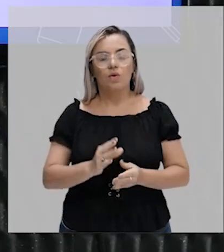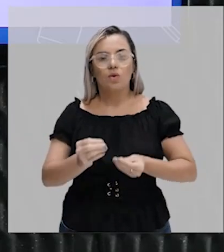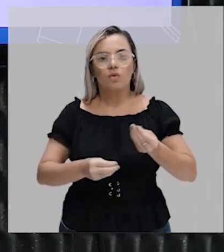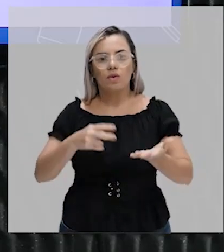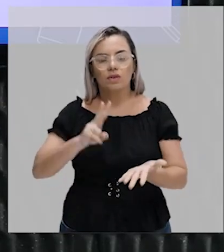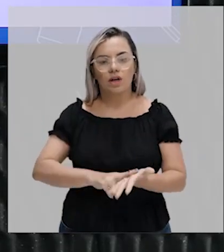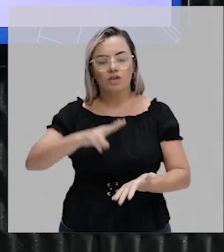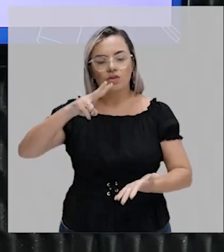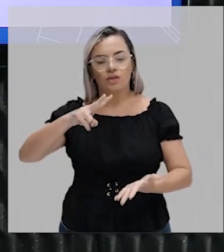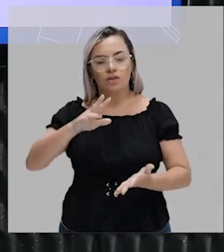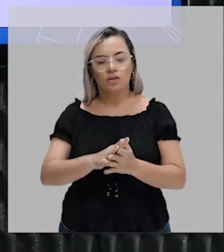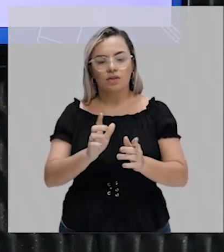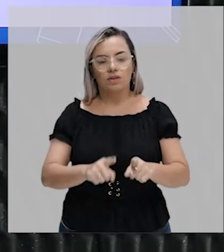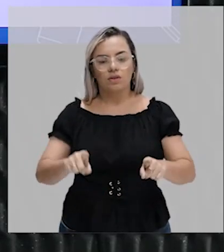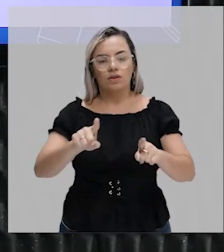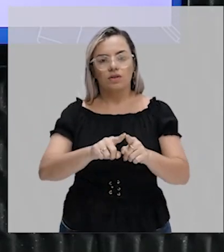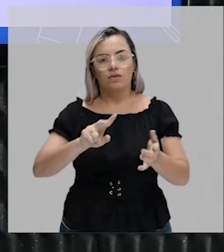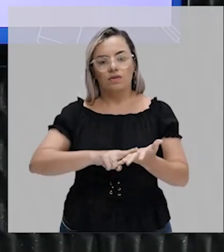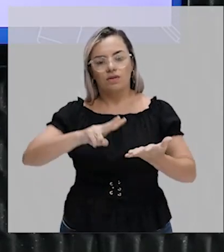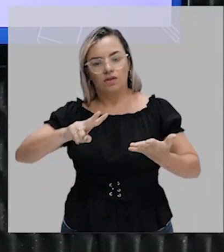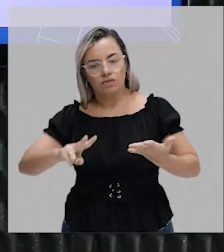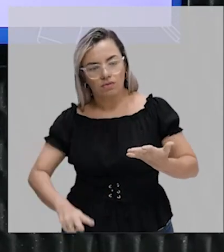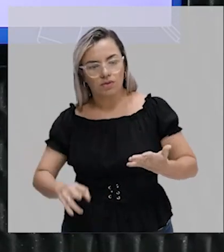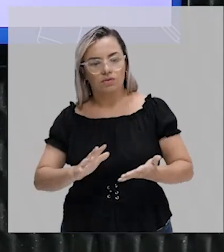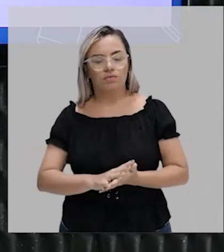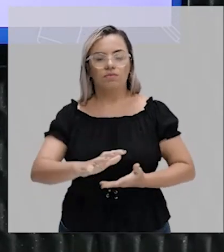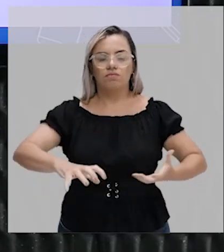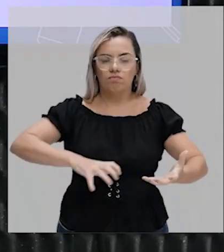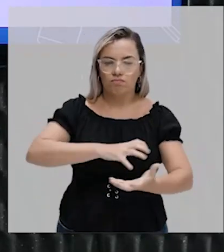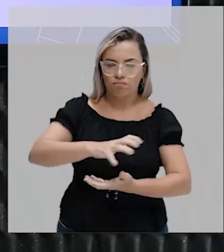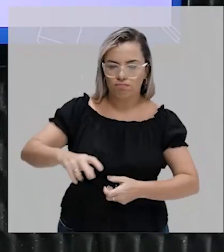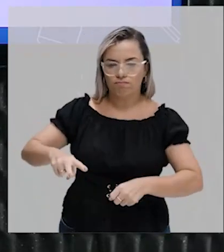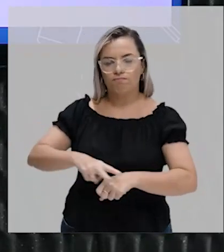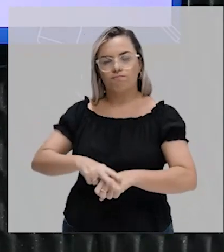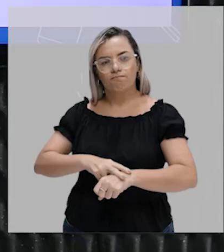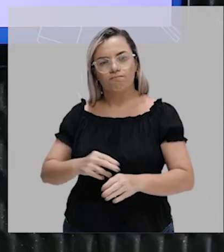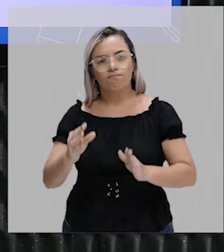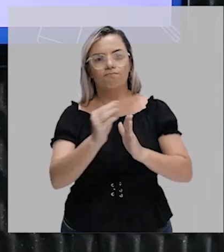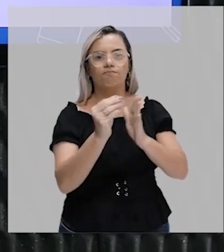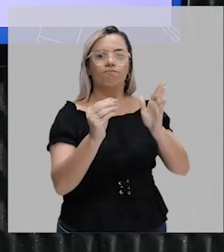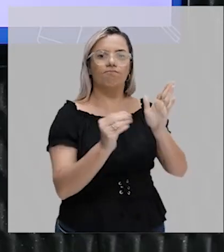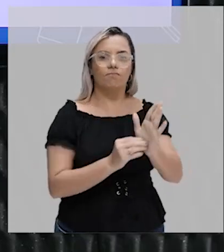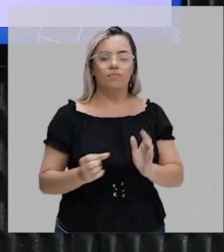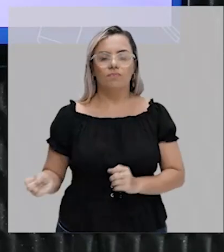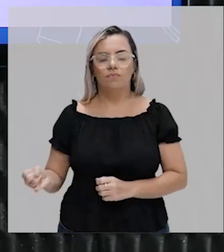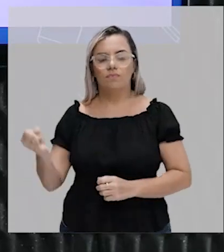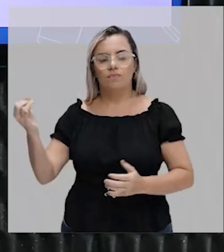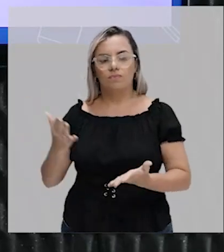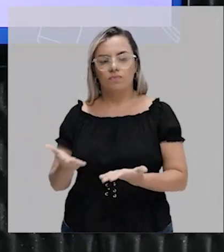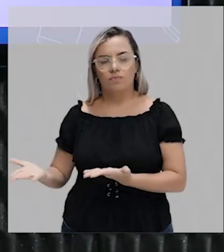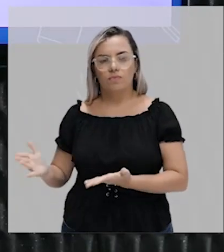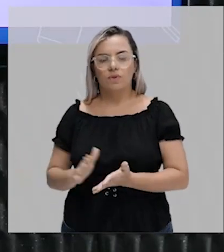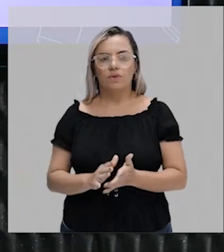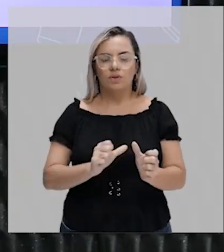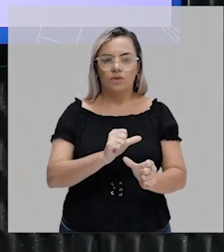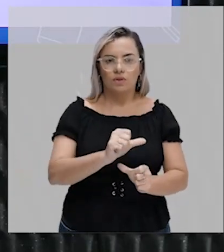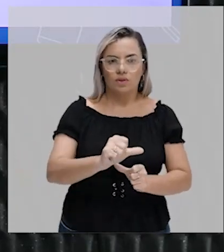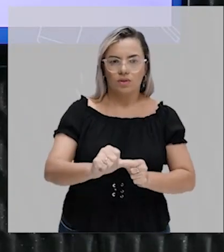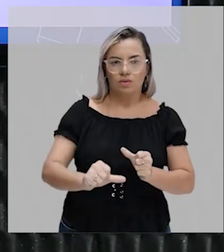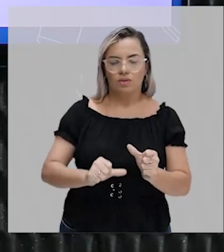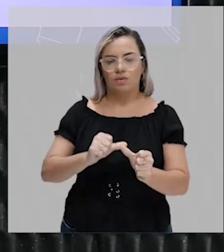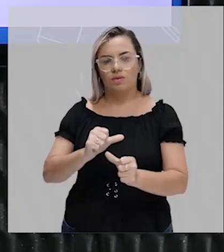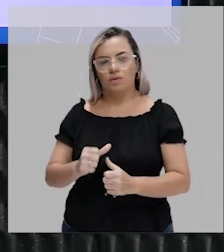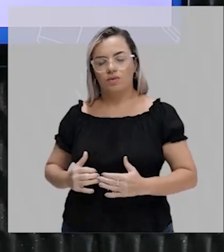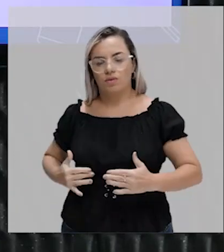sobre as suas vantagens e as suas desvantagens. Então, é uma aula muito importante, tá certo? Sobre esse processo